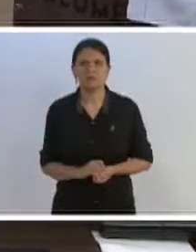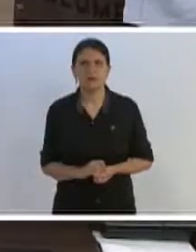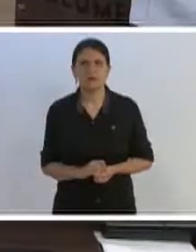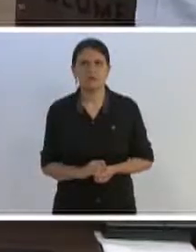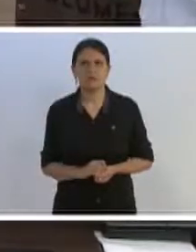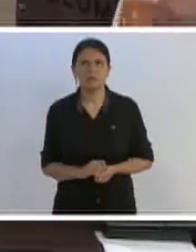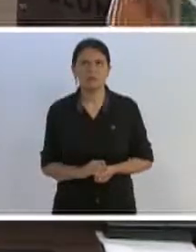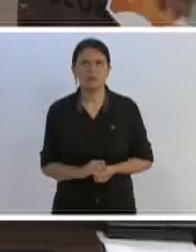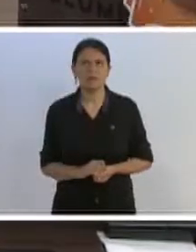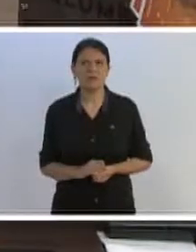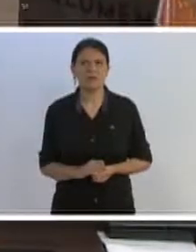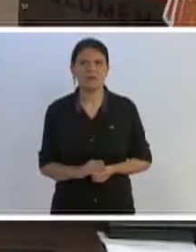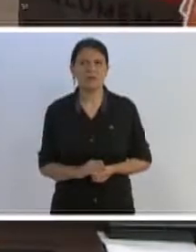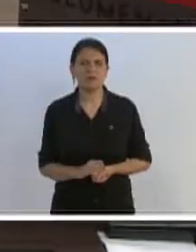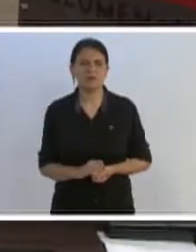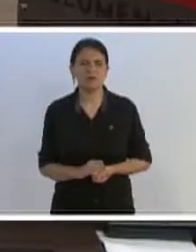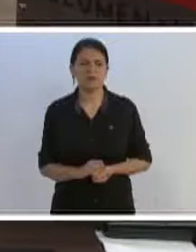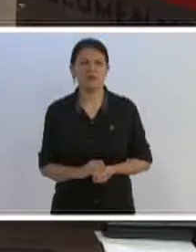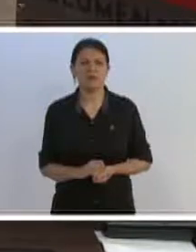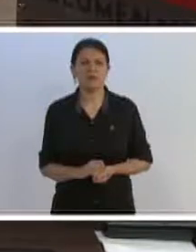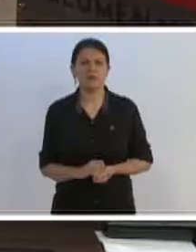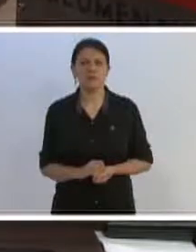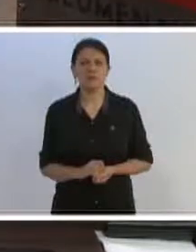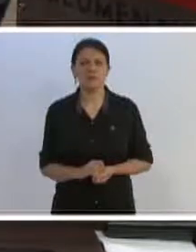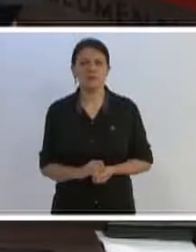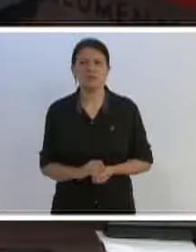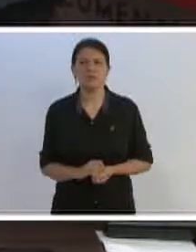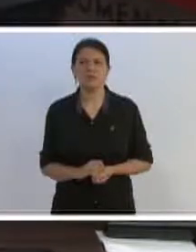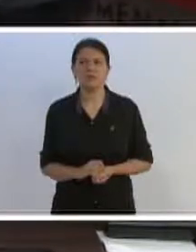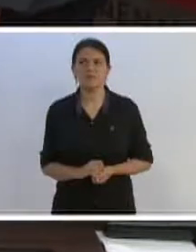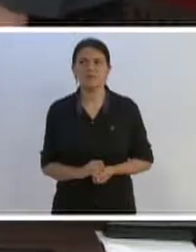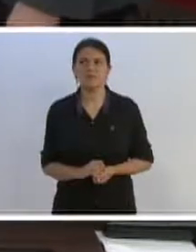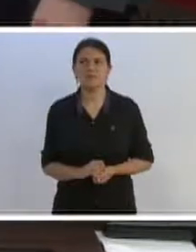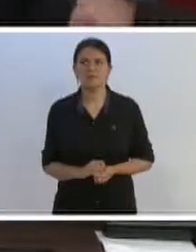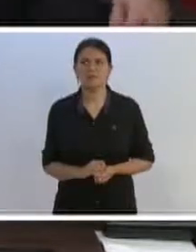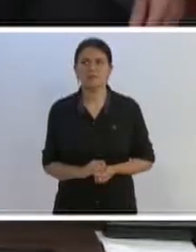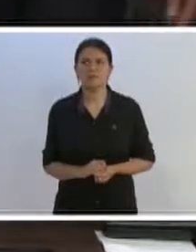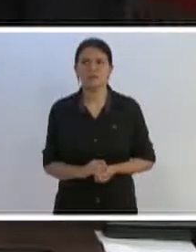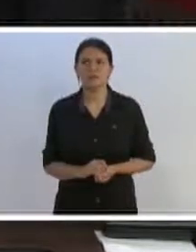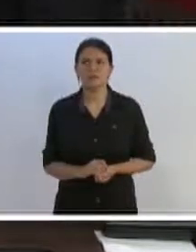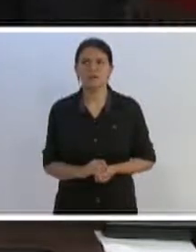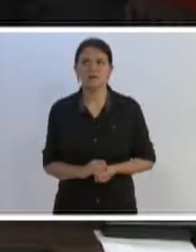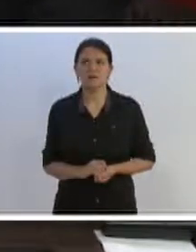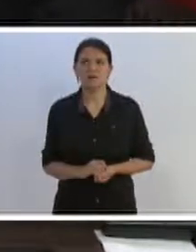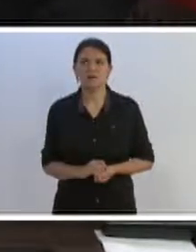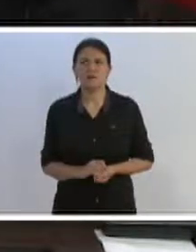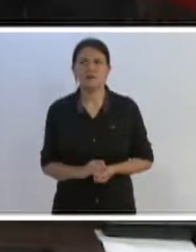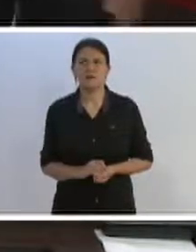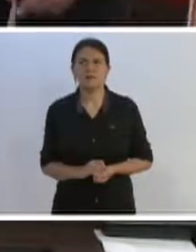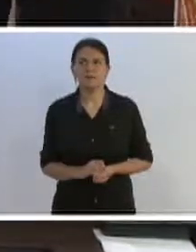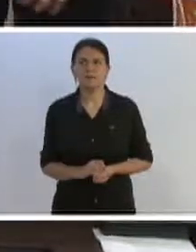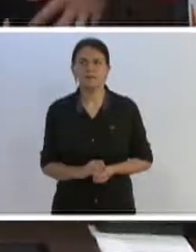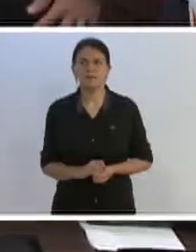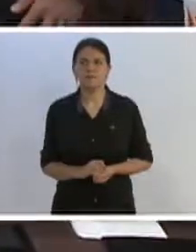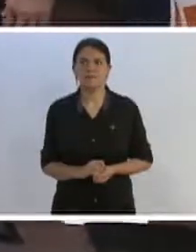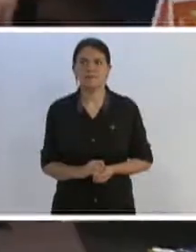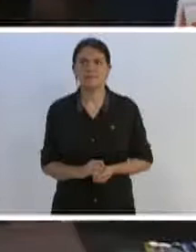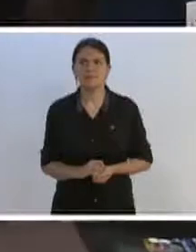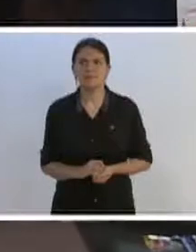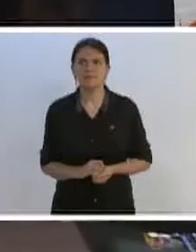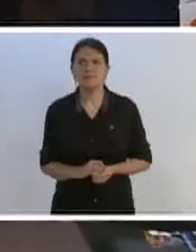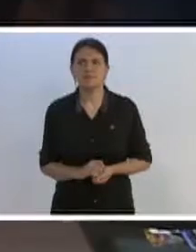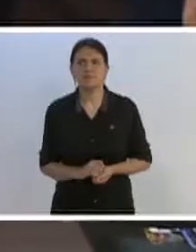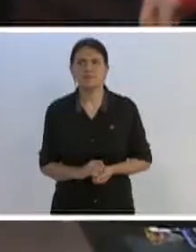Minha Banda foi homenageado pelo vereador Silvio Zimmermann em reconhecimento aos 15 anos em favor